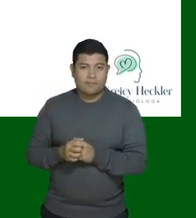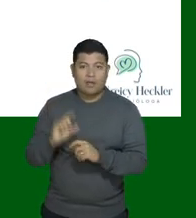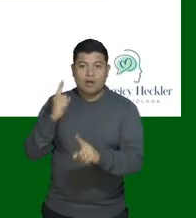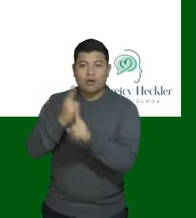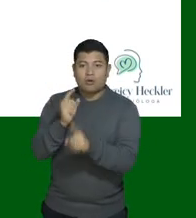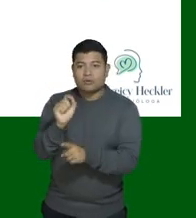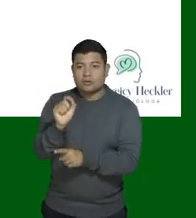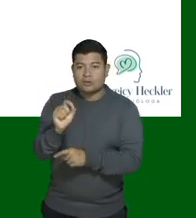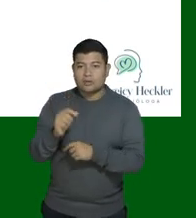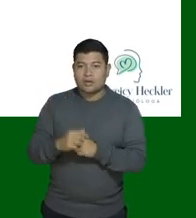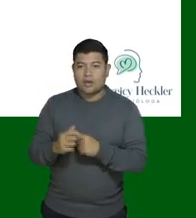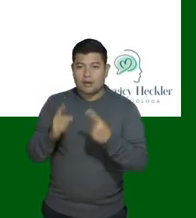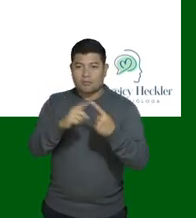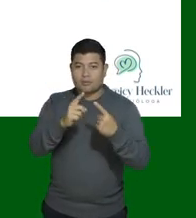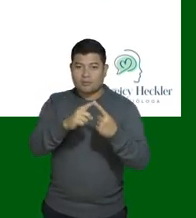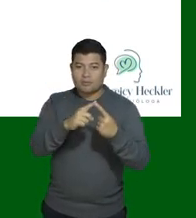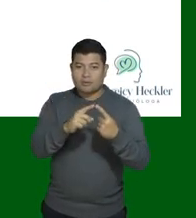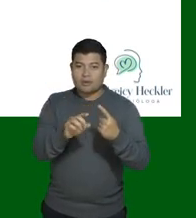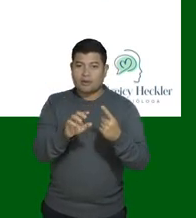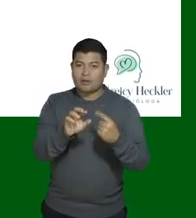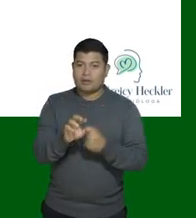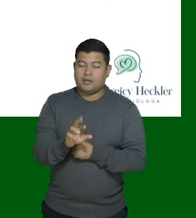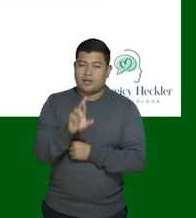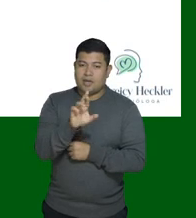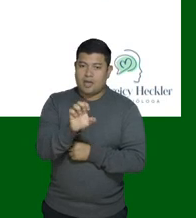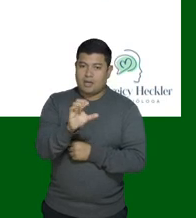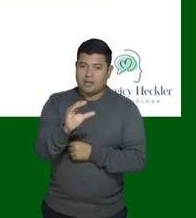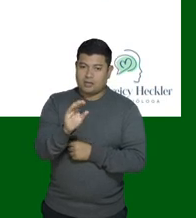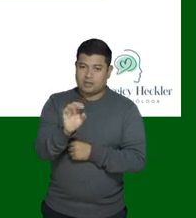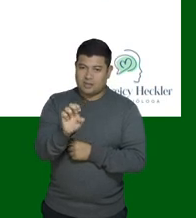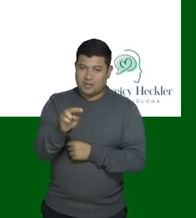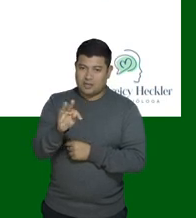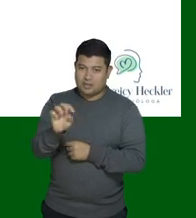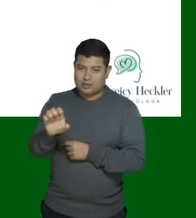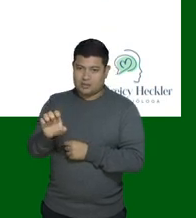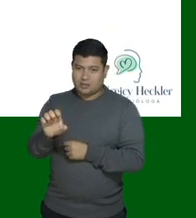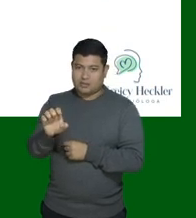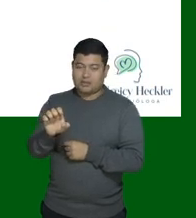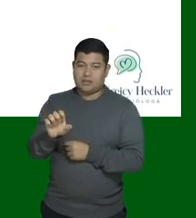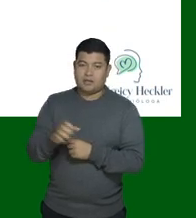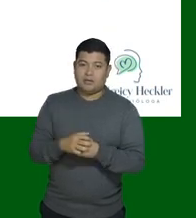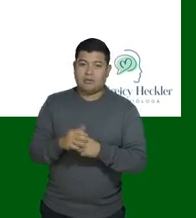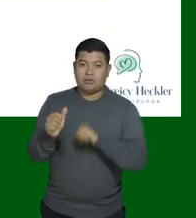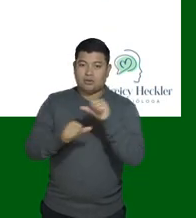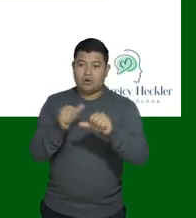A primeira palavra é recente, eu posso trocar E por O e formar?